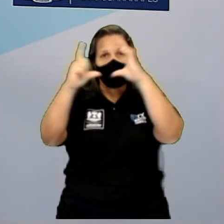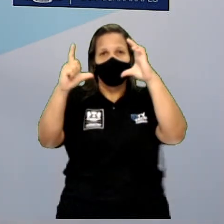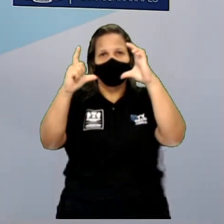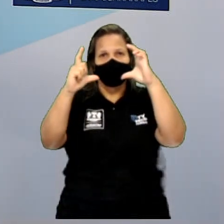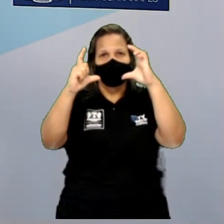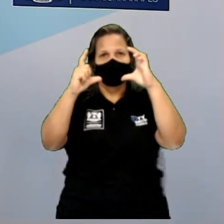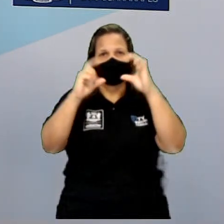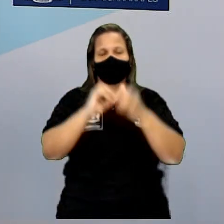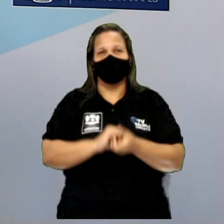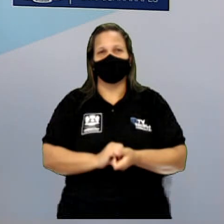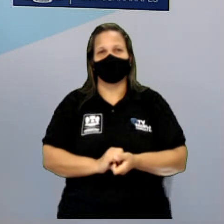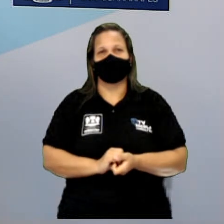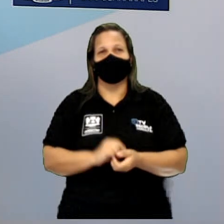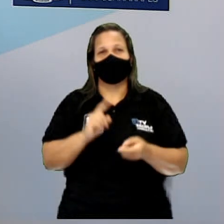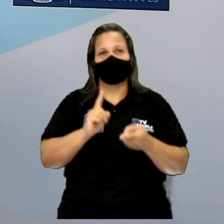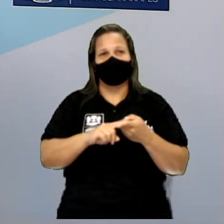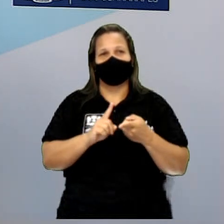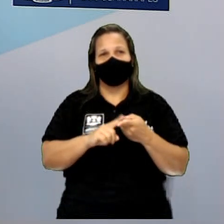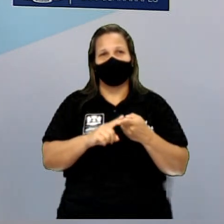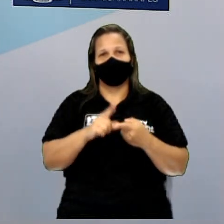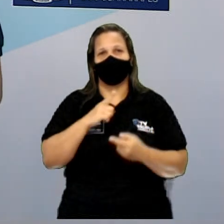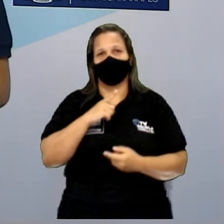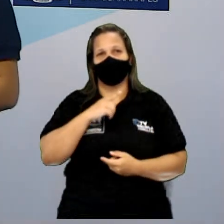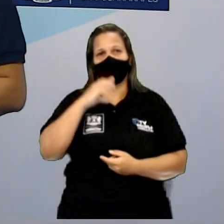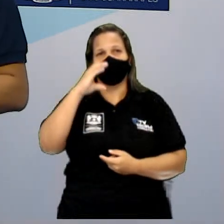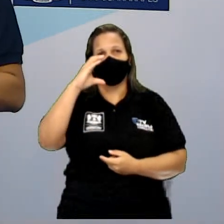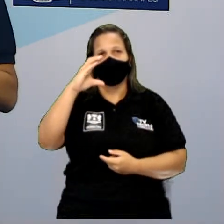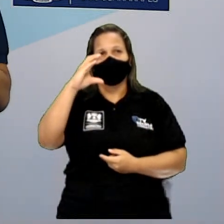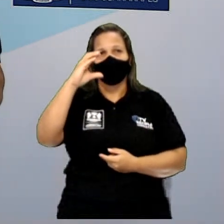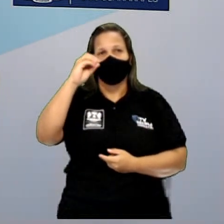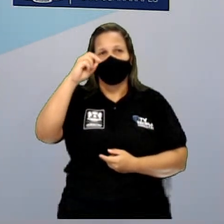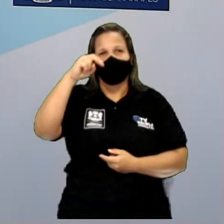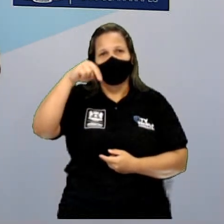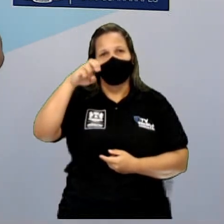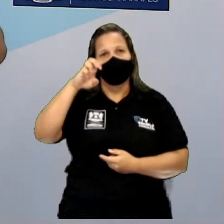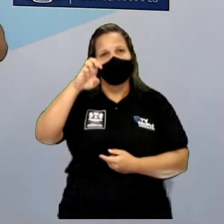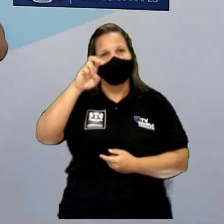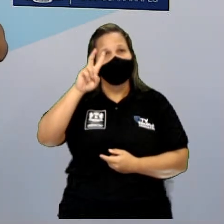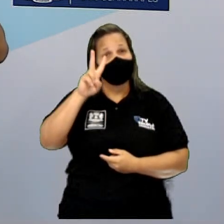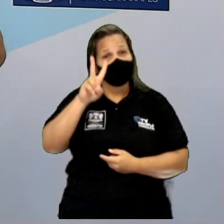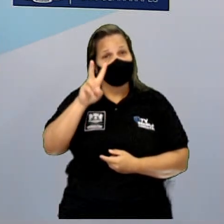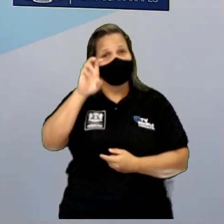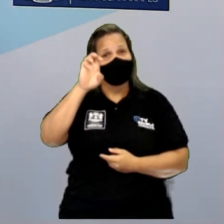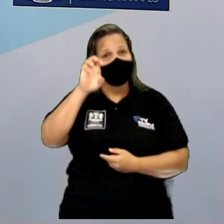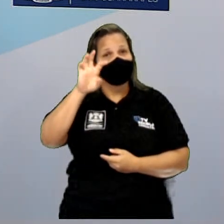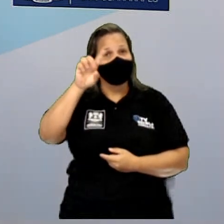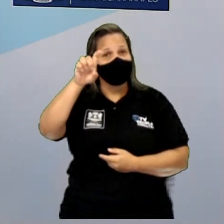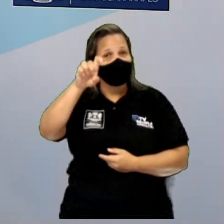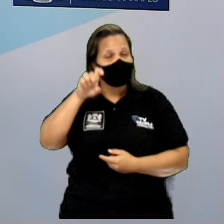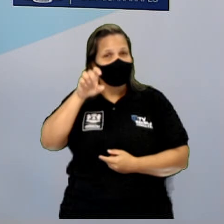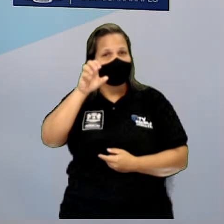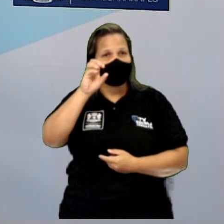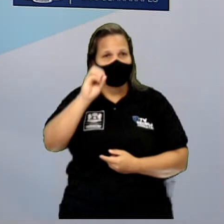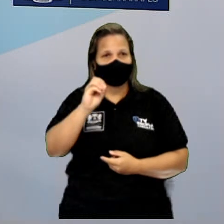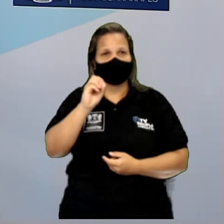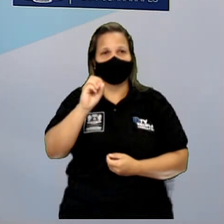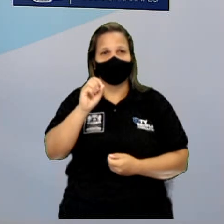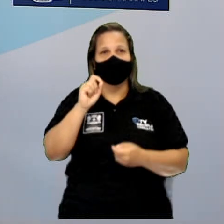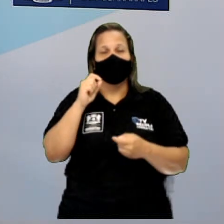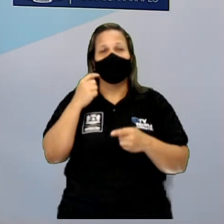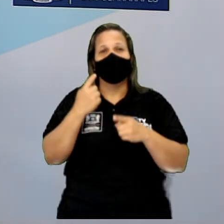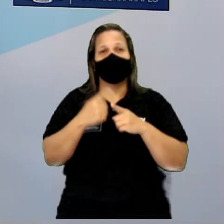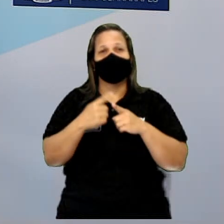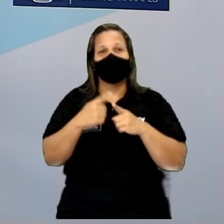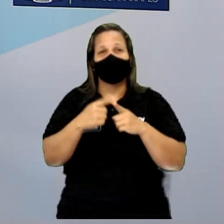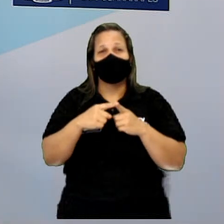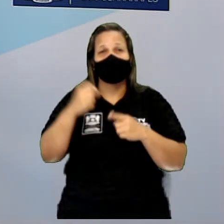é utilizado muito em estacionamentos e locais onde a gente precisa ter um ângulo de visão maior, porque as luzes vão bater,